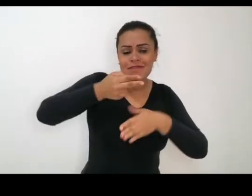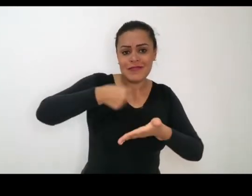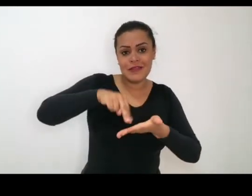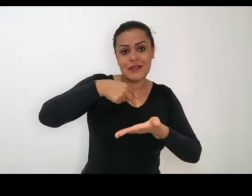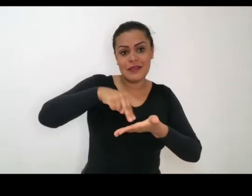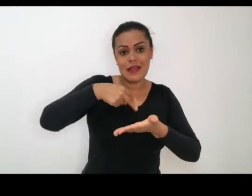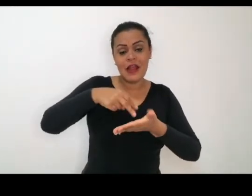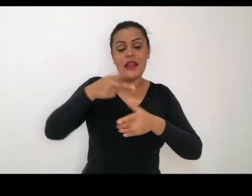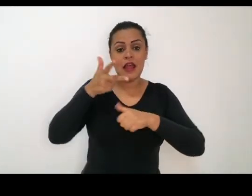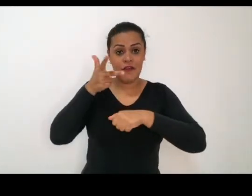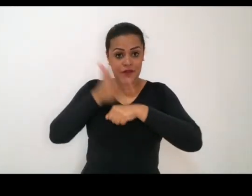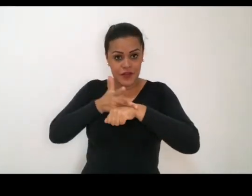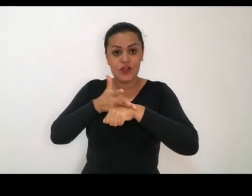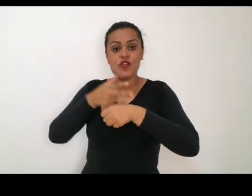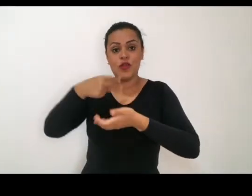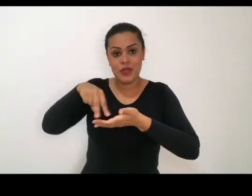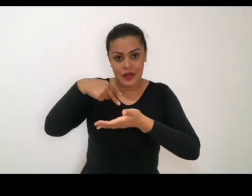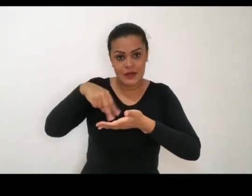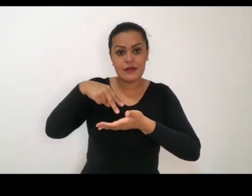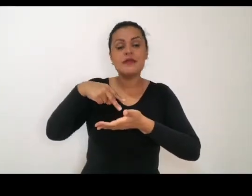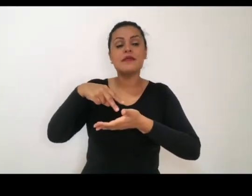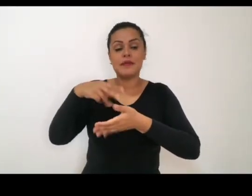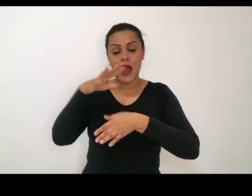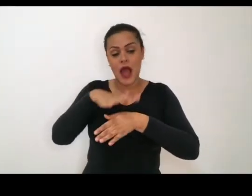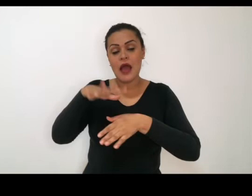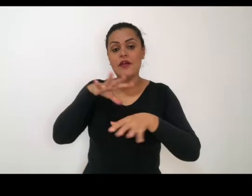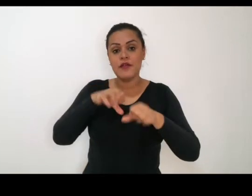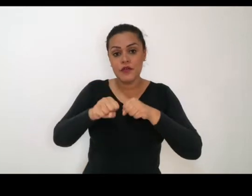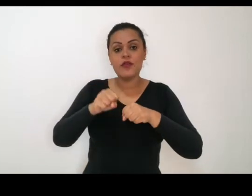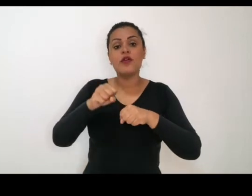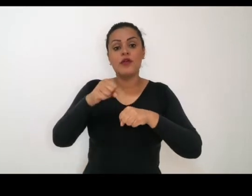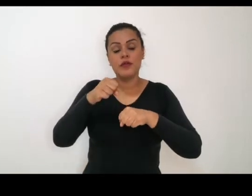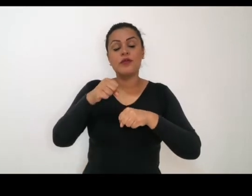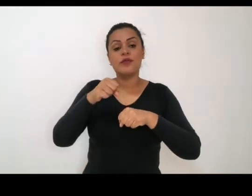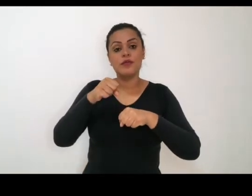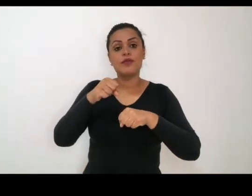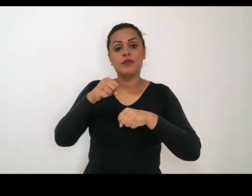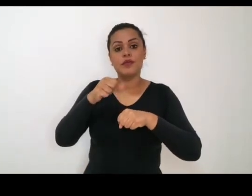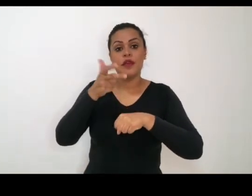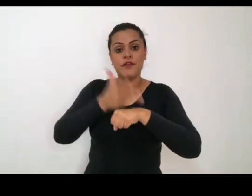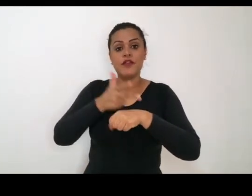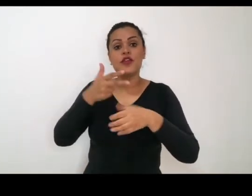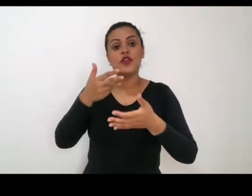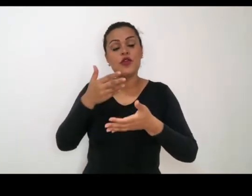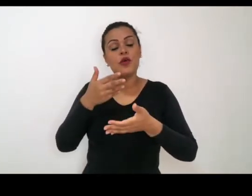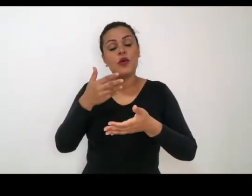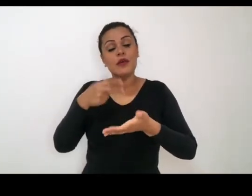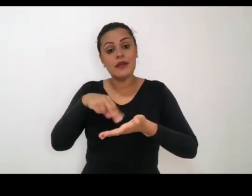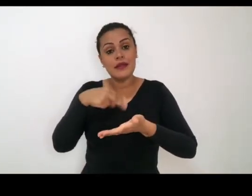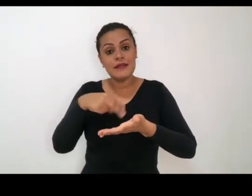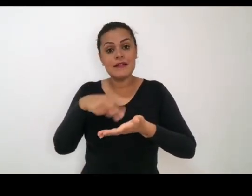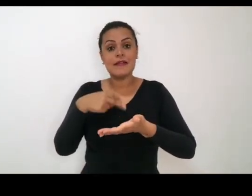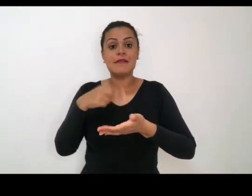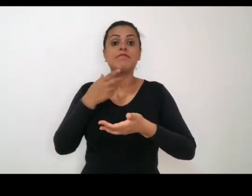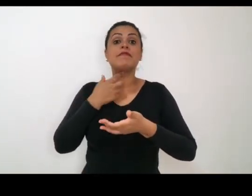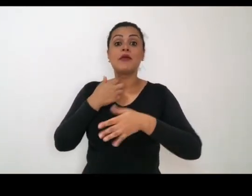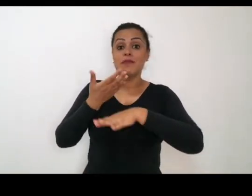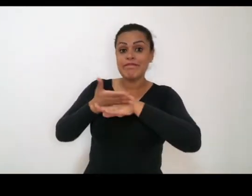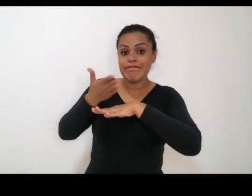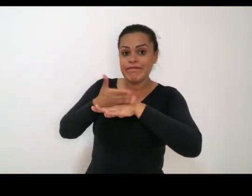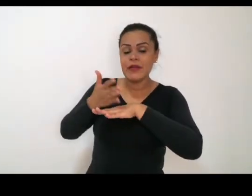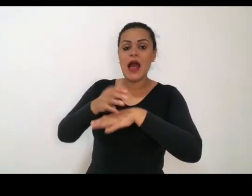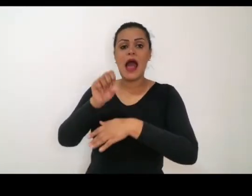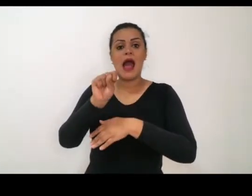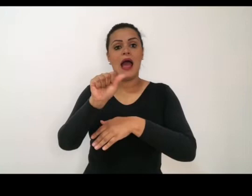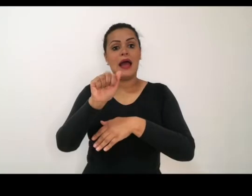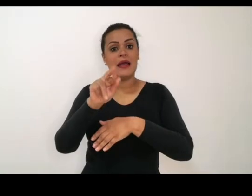questões teóricas, mas também práticas, né? E a Sara, por exemplo, é uma cria do Dance Foco.